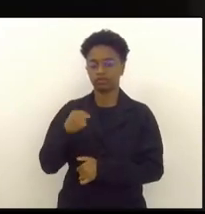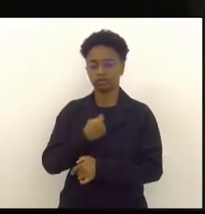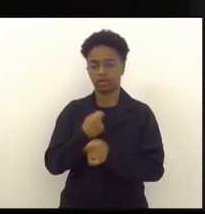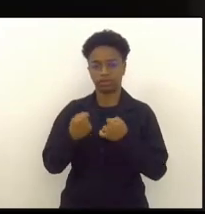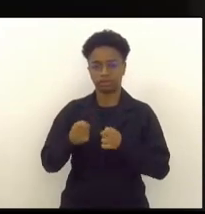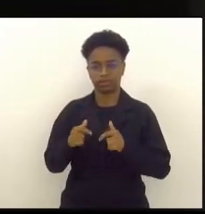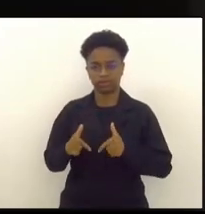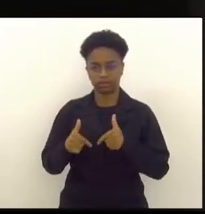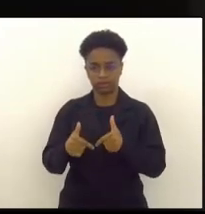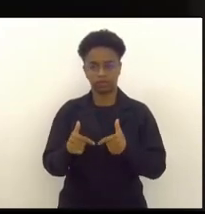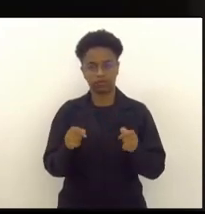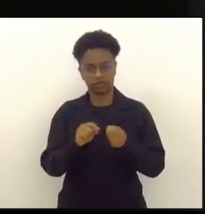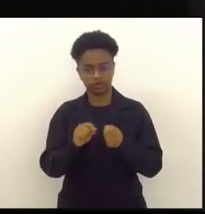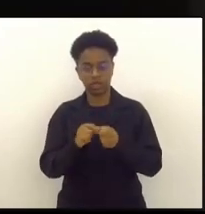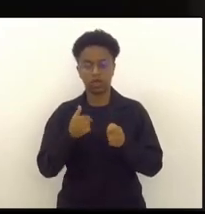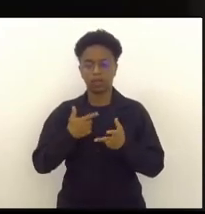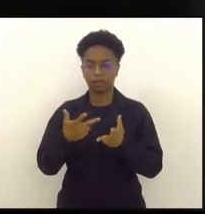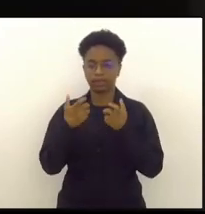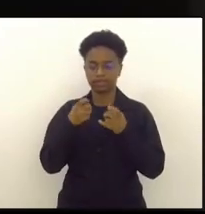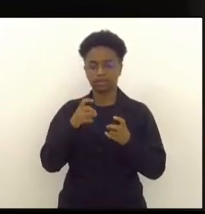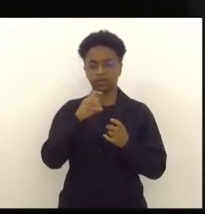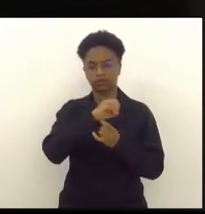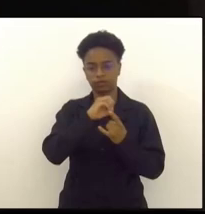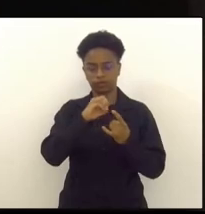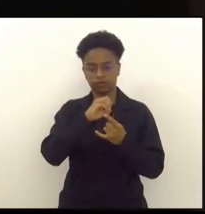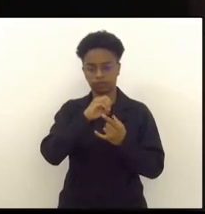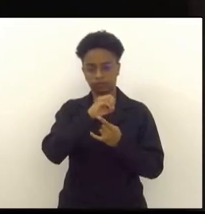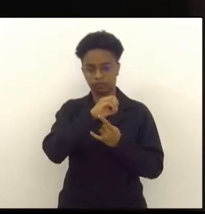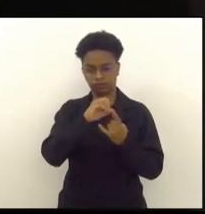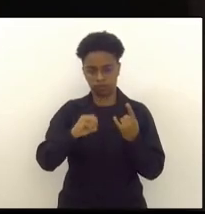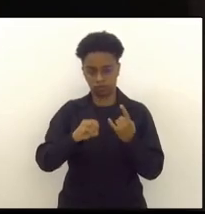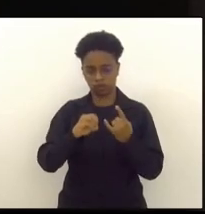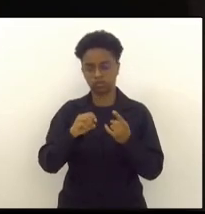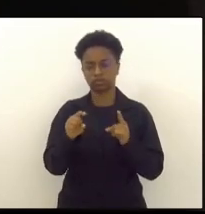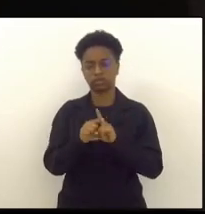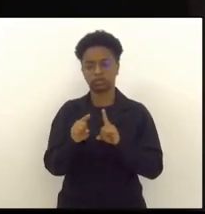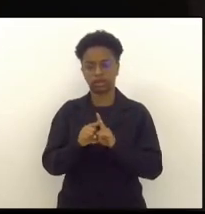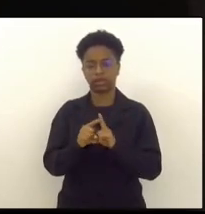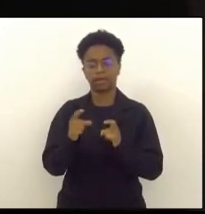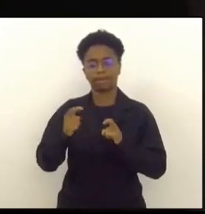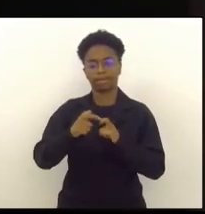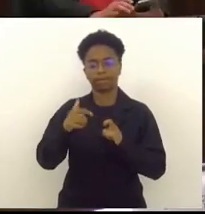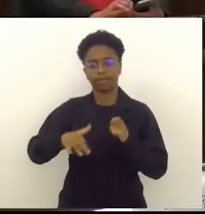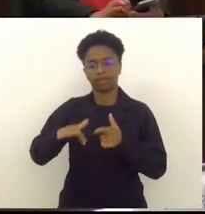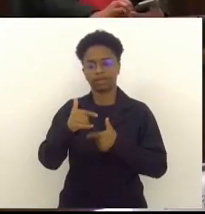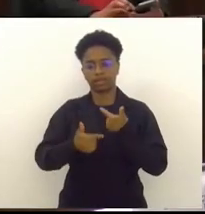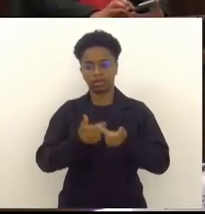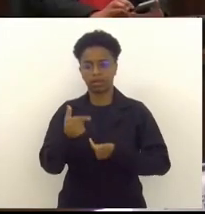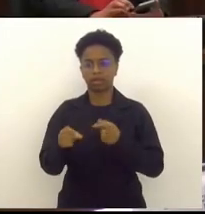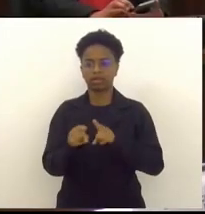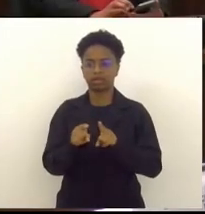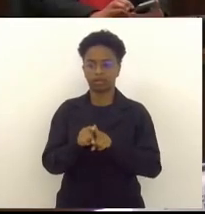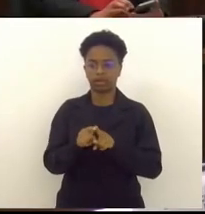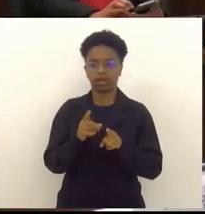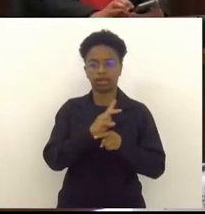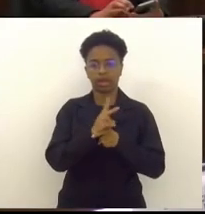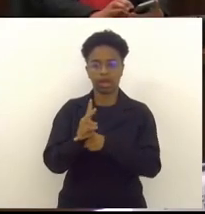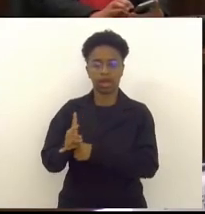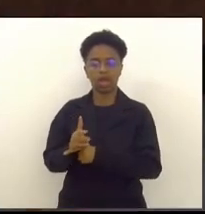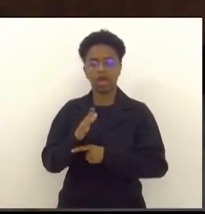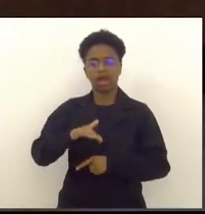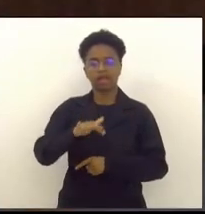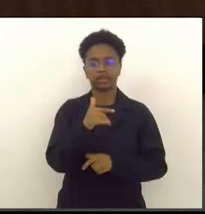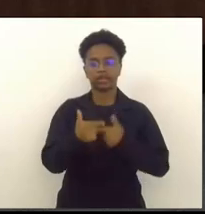realizar. Quando eu vejo aqui a Fiocruz, quando eu vejo o Ministério do Trabalho, quando eu vejo, sabe, a Auditoria do Trabalho, quando eu